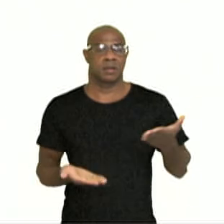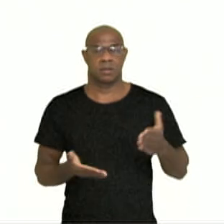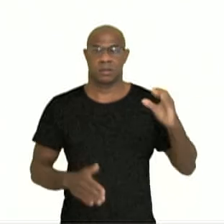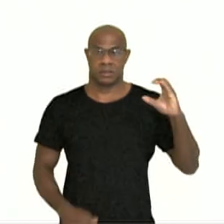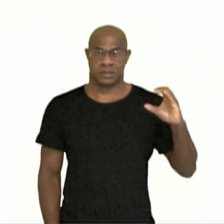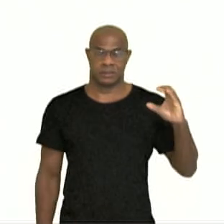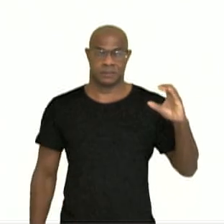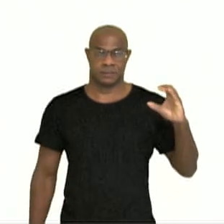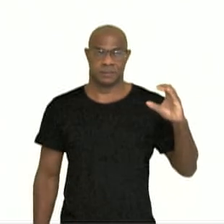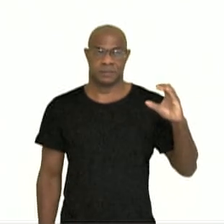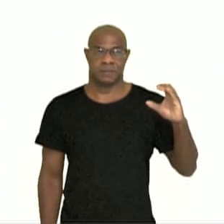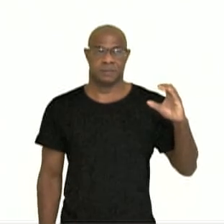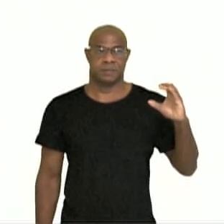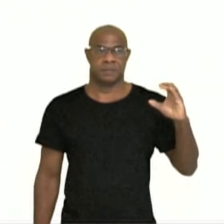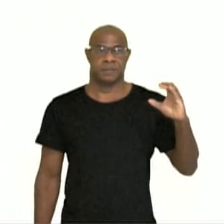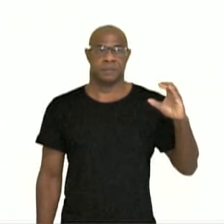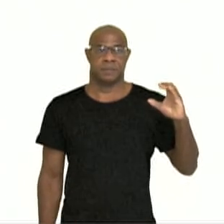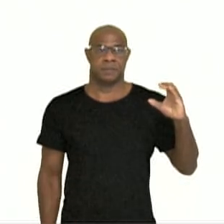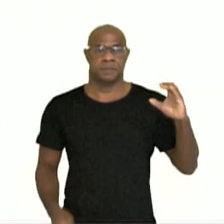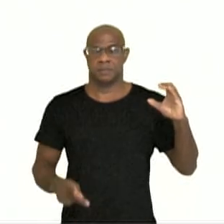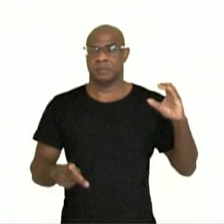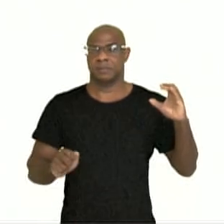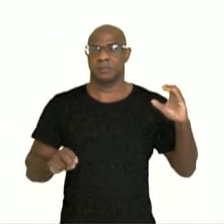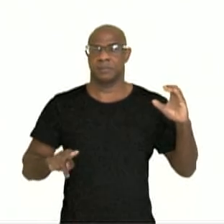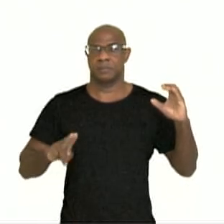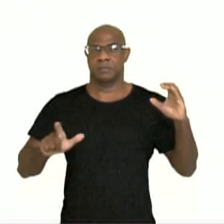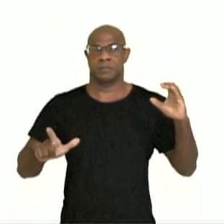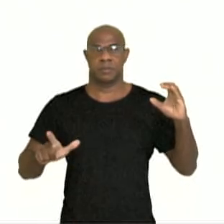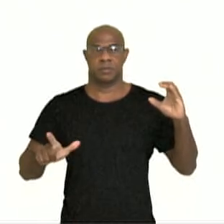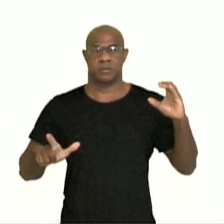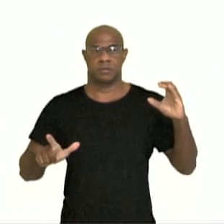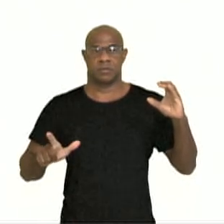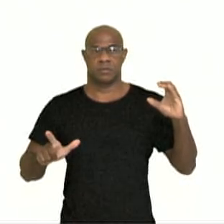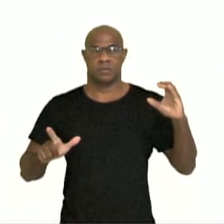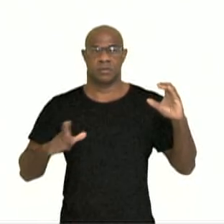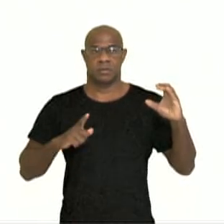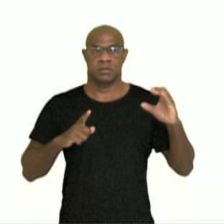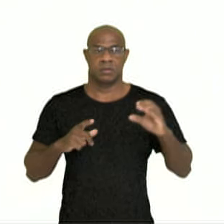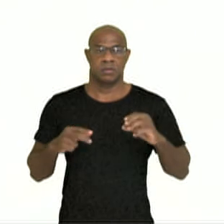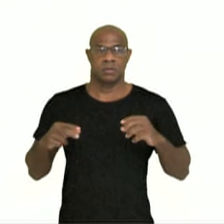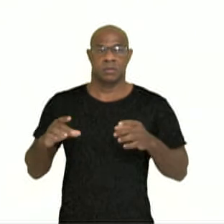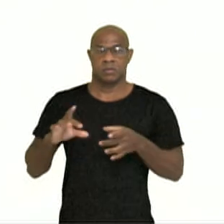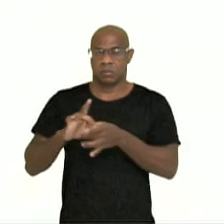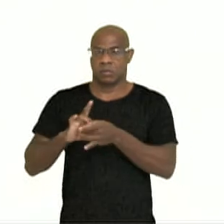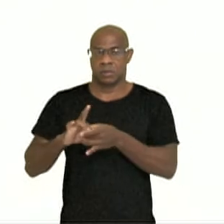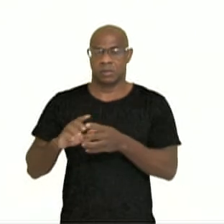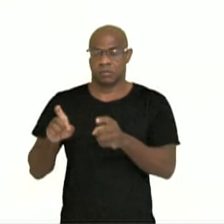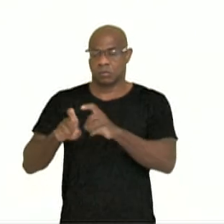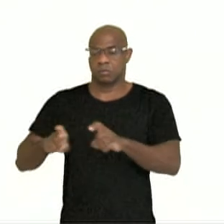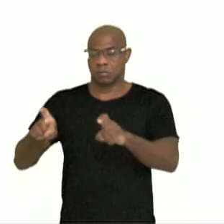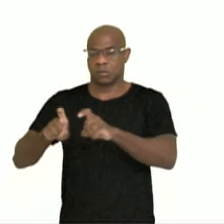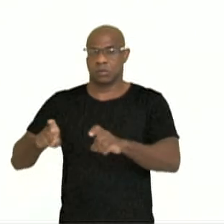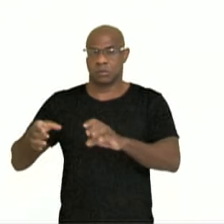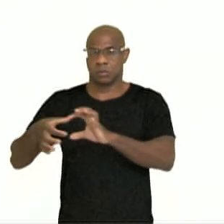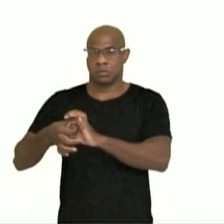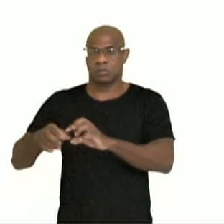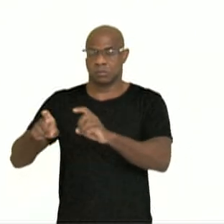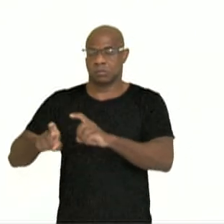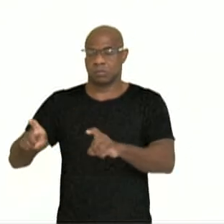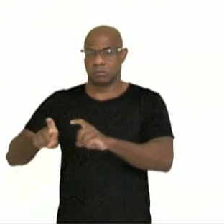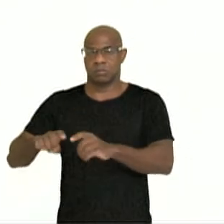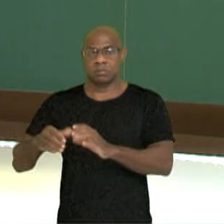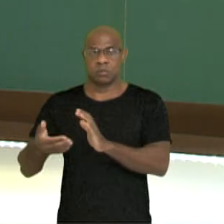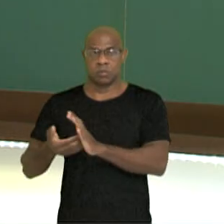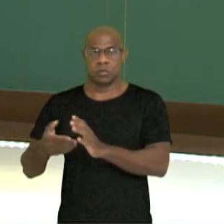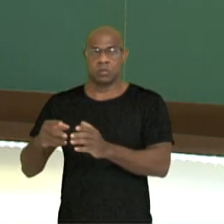letra C, pessoal, Paul connects all the computers, né, o Paul conecta todos os computadores, all the computers are connected by Paul,